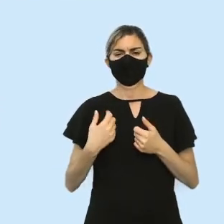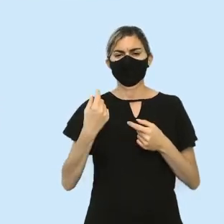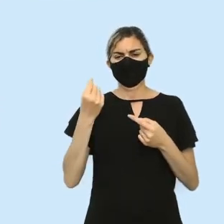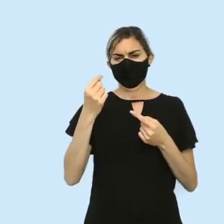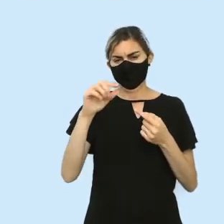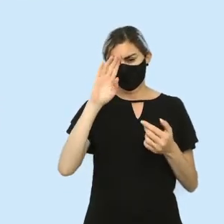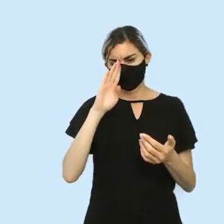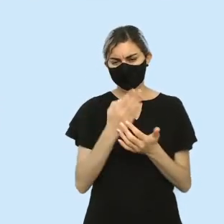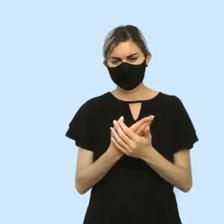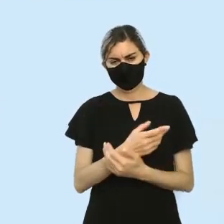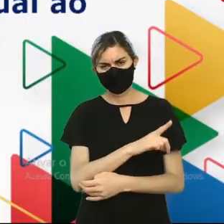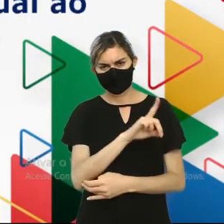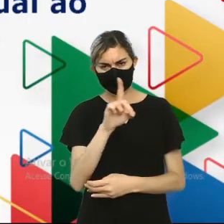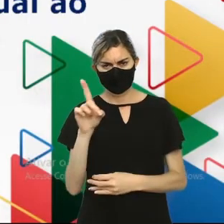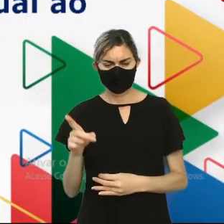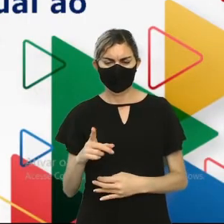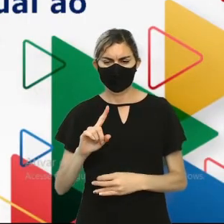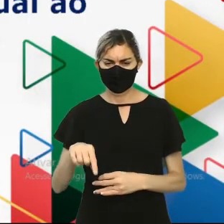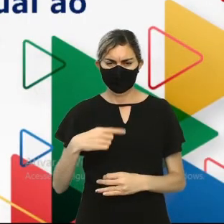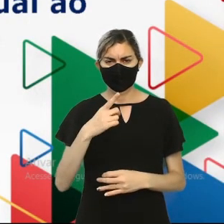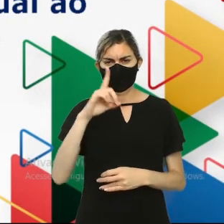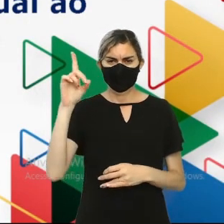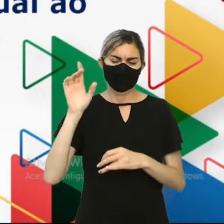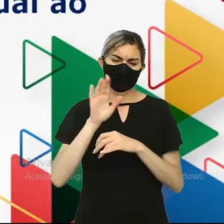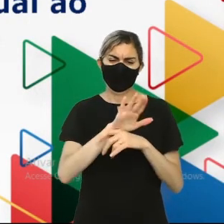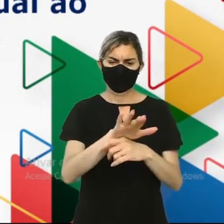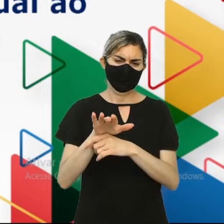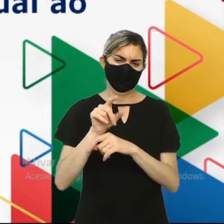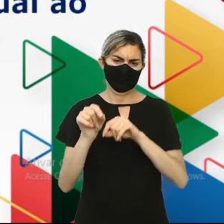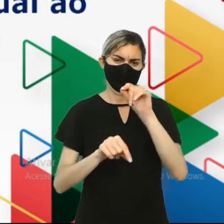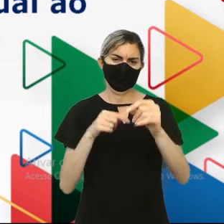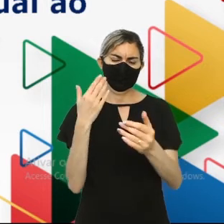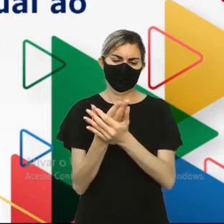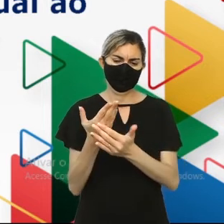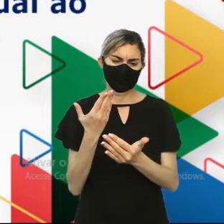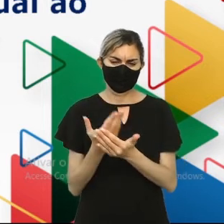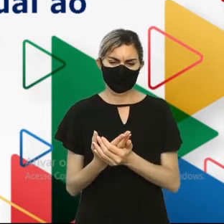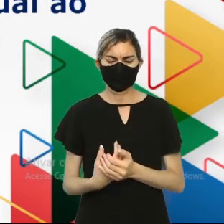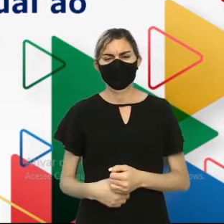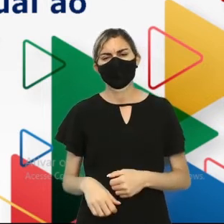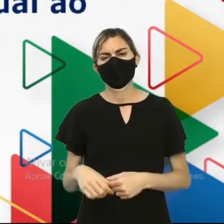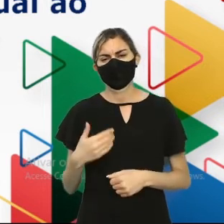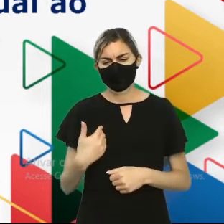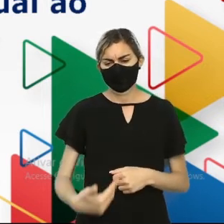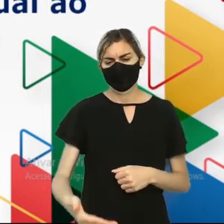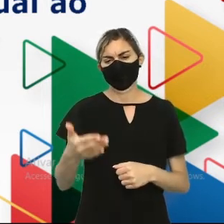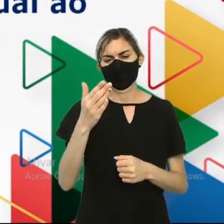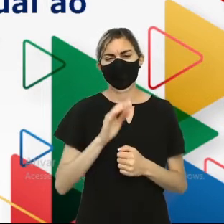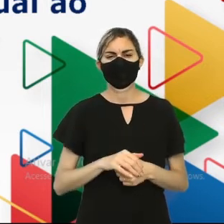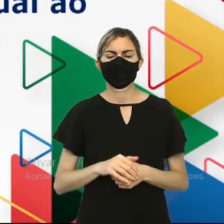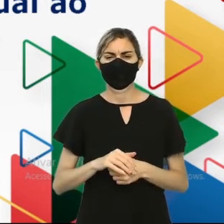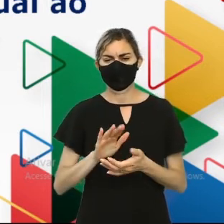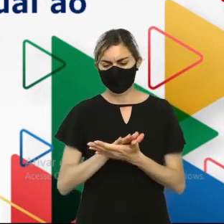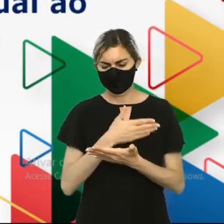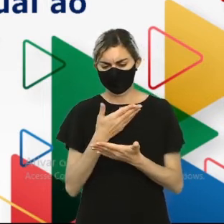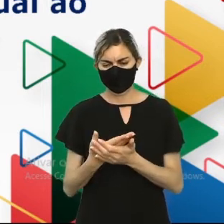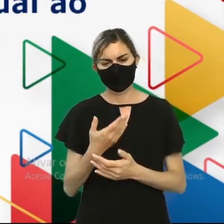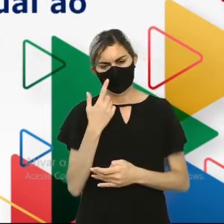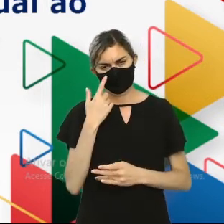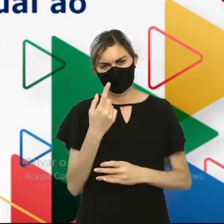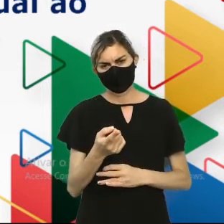confia em Deus, Deus ajuda quem estuda. E vamos lá, interpreta,